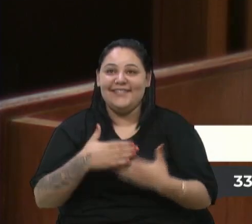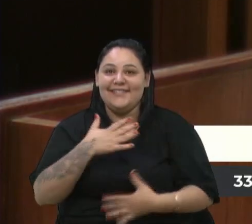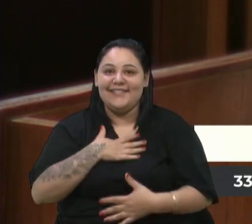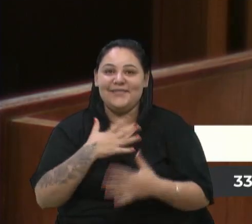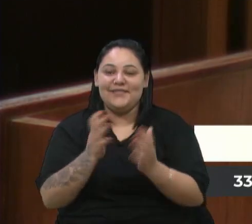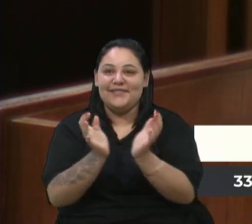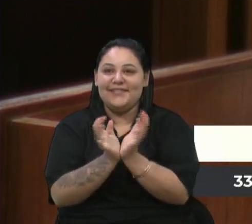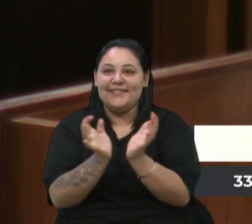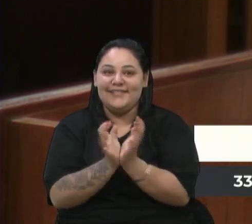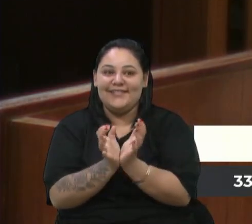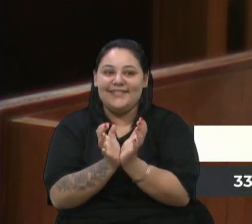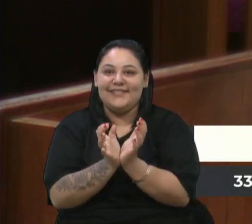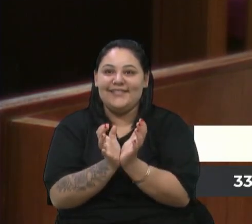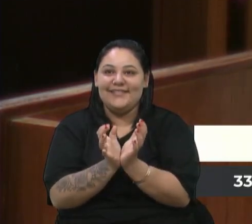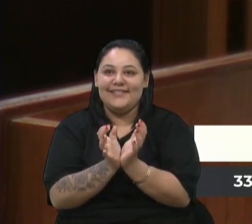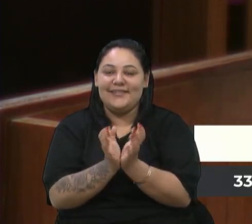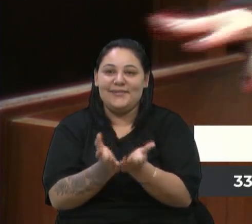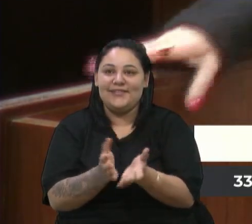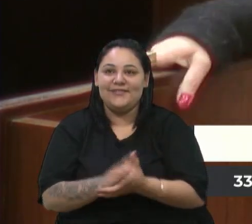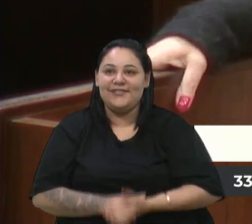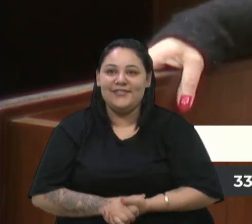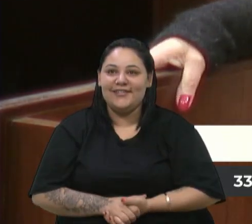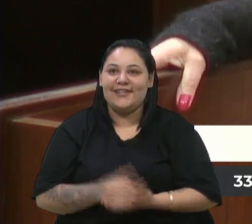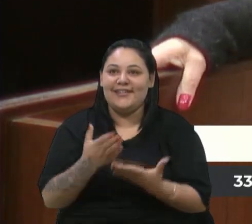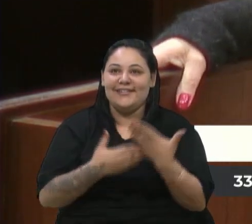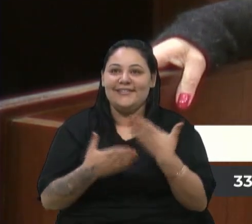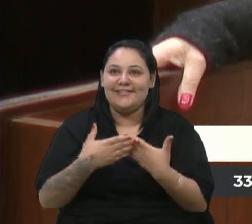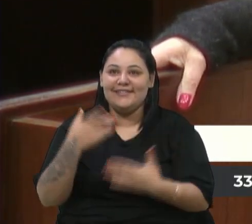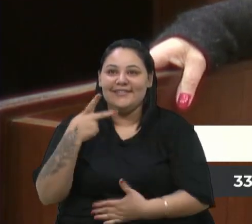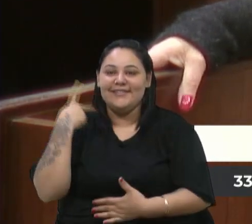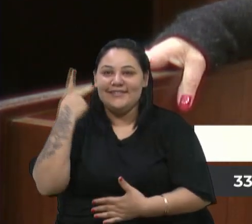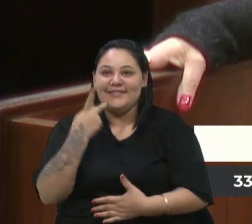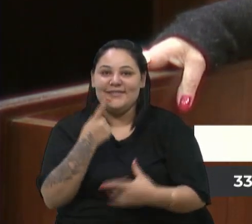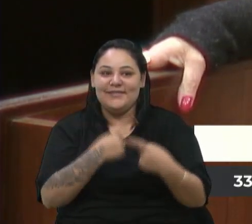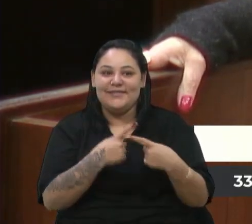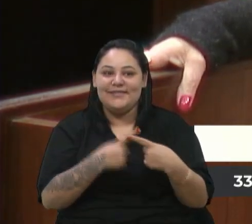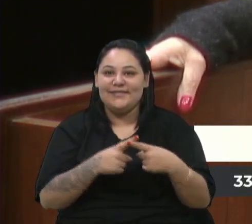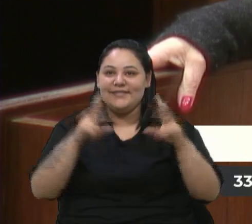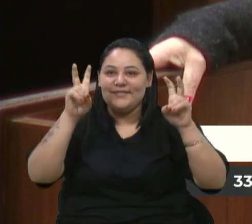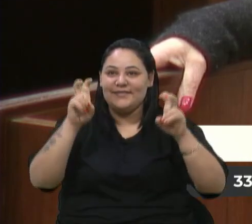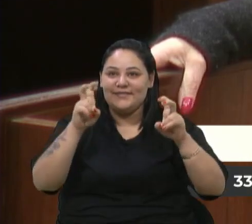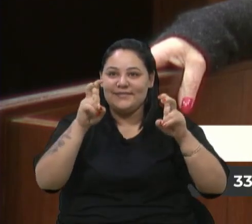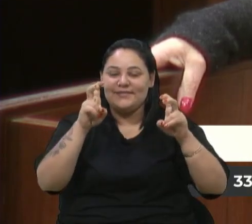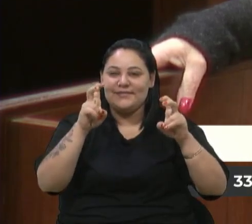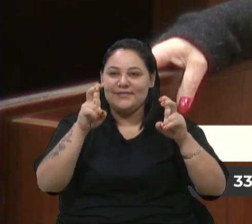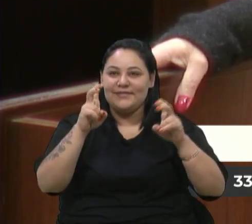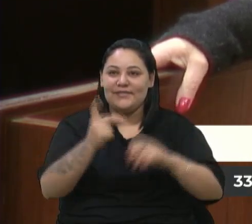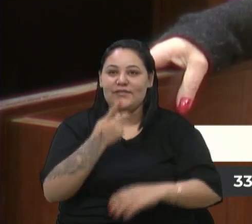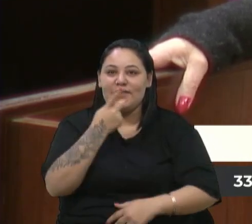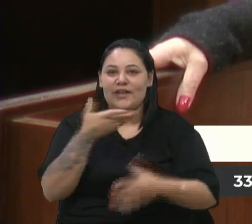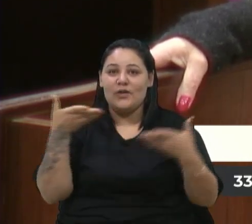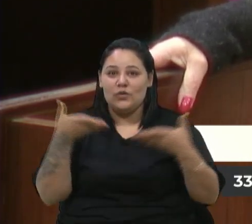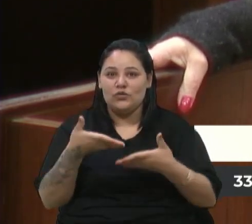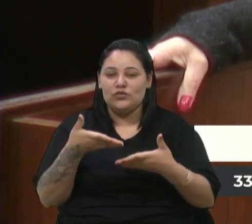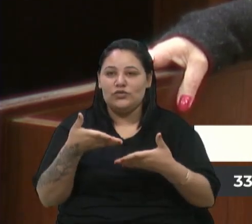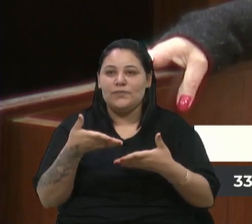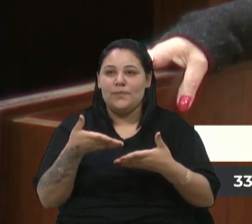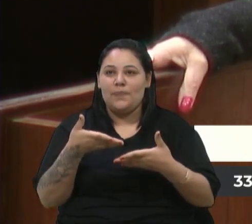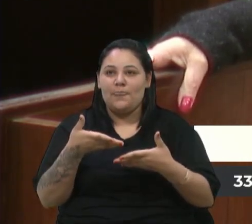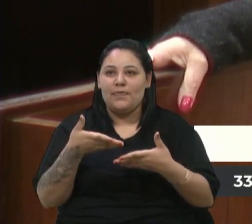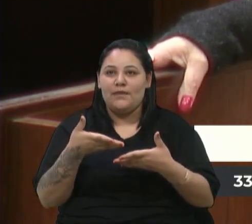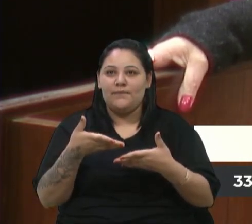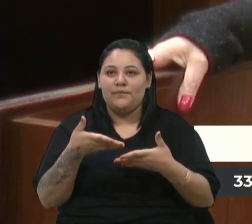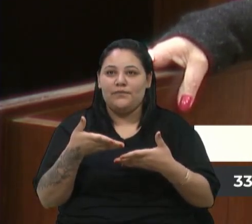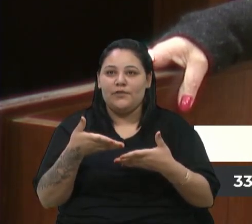mesa, né, as vereadoras. O tema que eu vou trazer hoje aqui é a questão da Universidade Federal da Região Nordeste